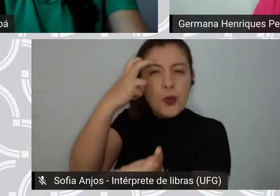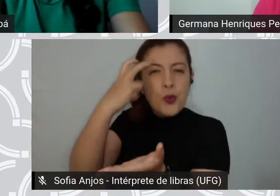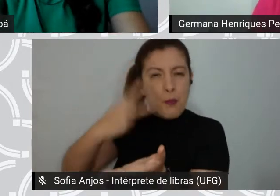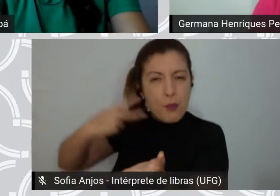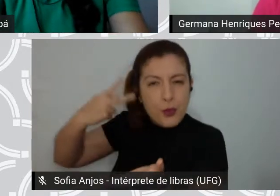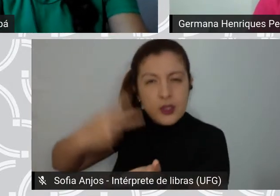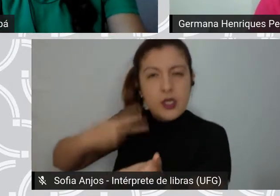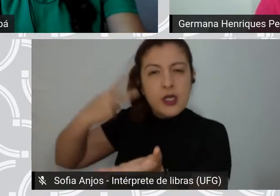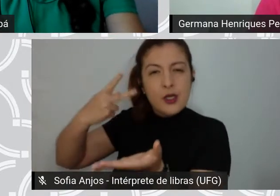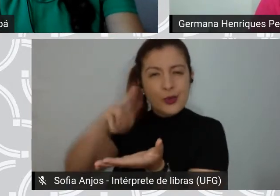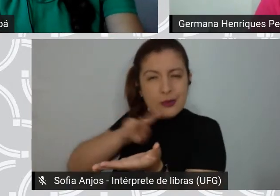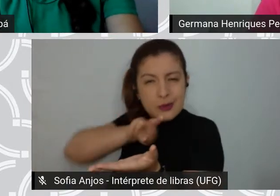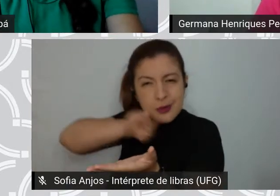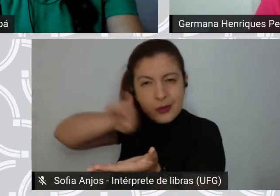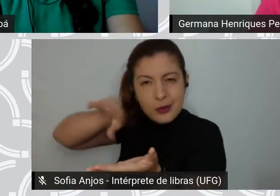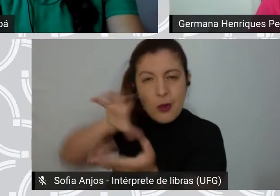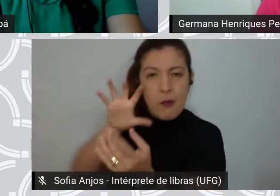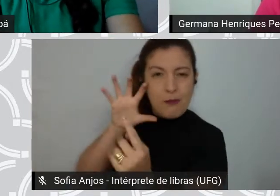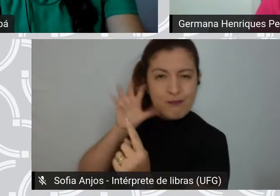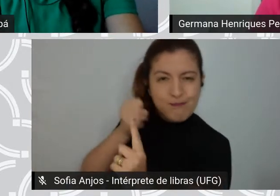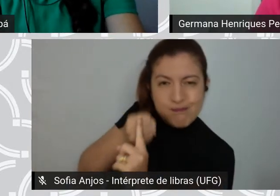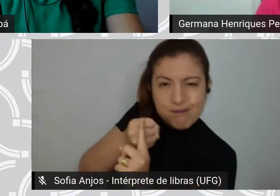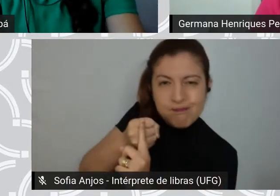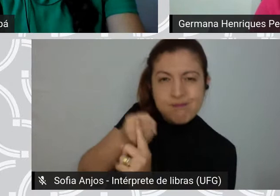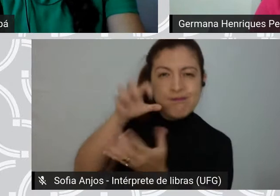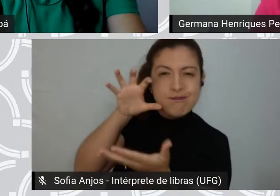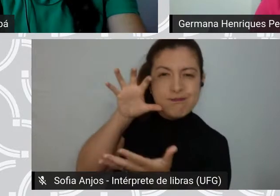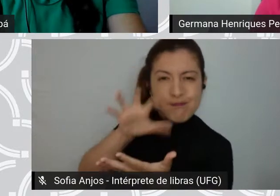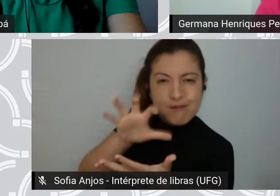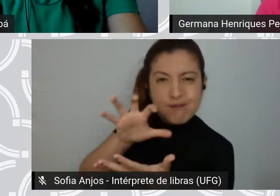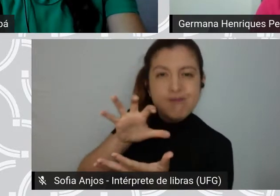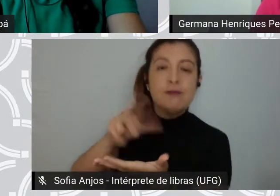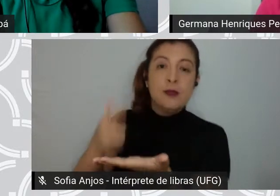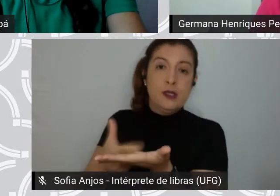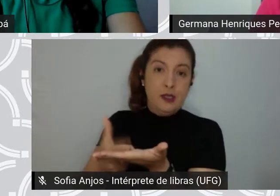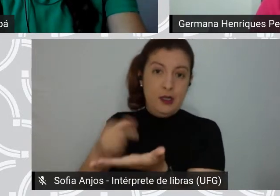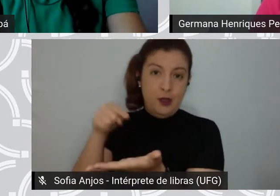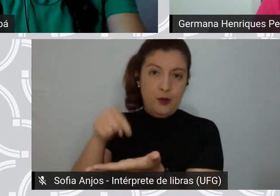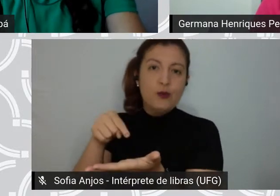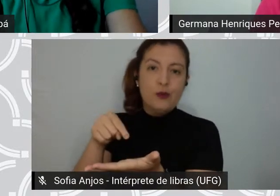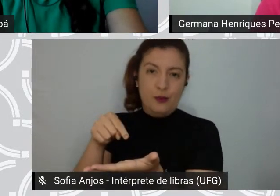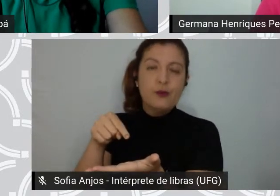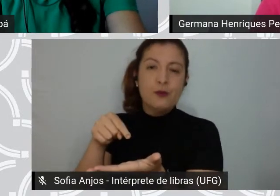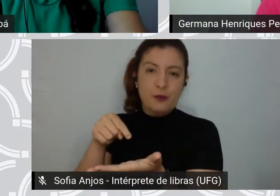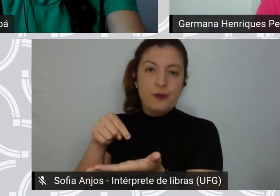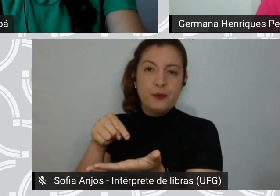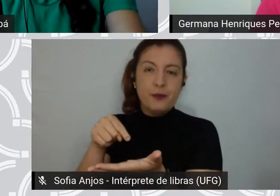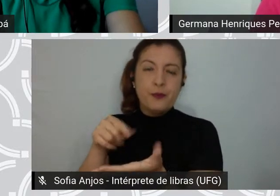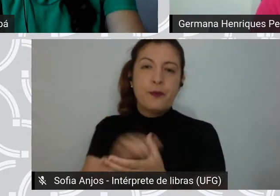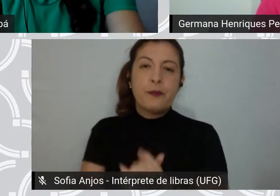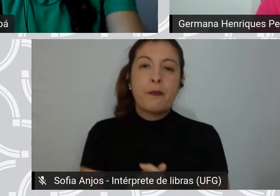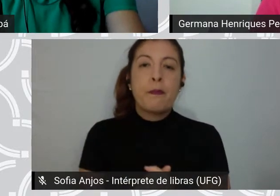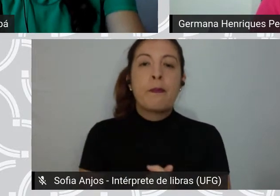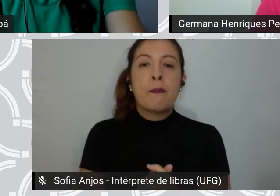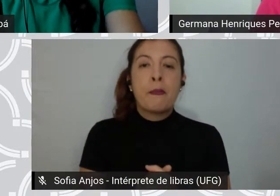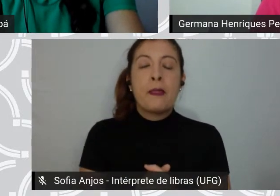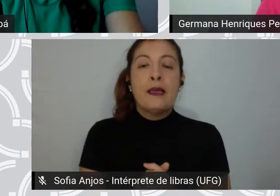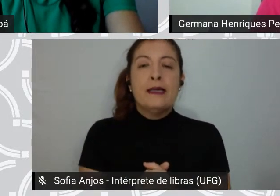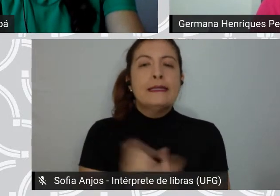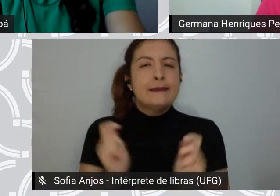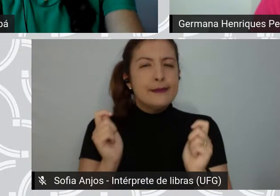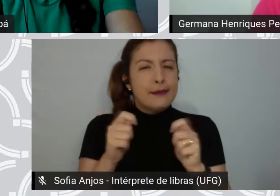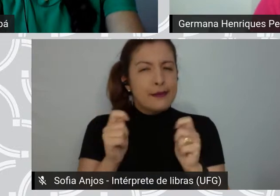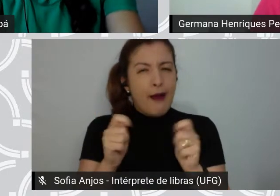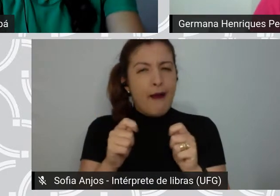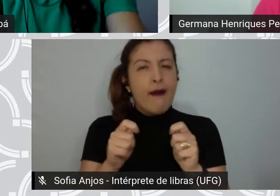sociais. Uma posição mais recuada, consciente da fluidez do objeto que ele